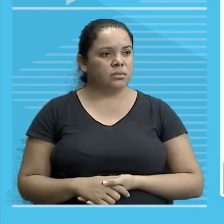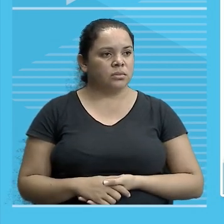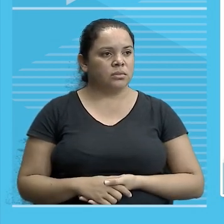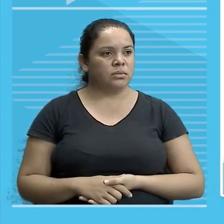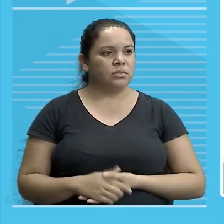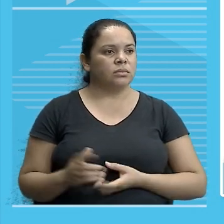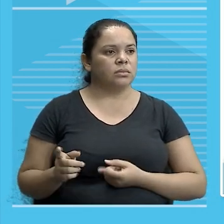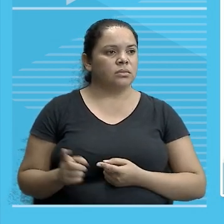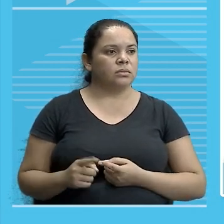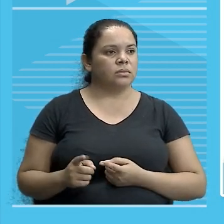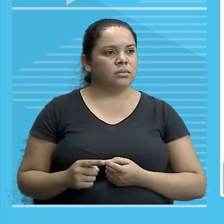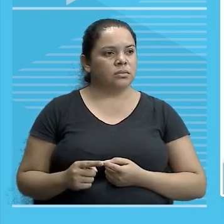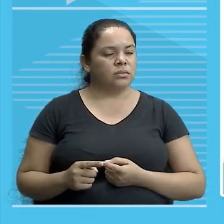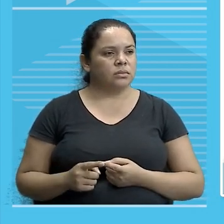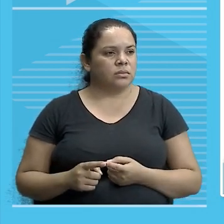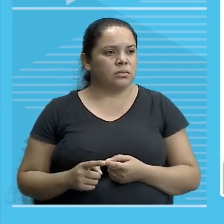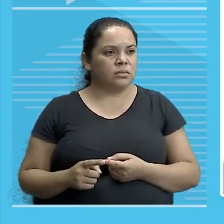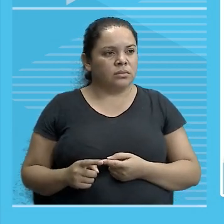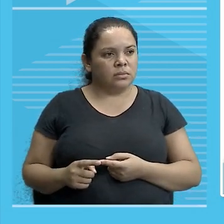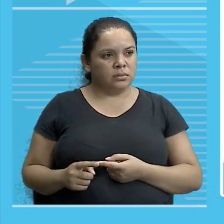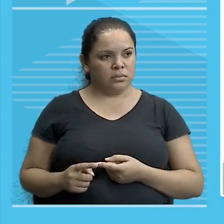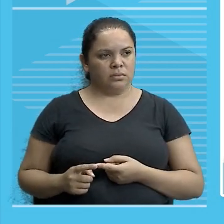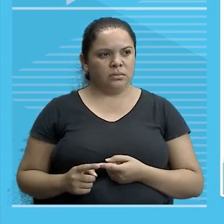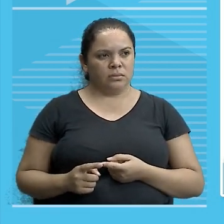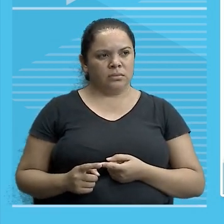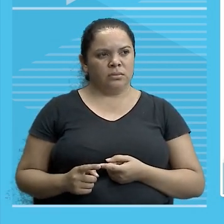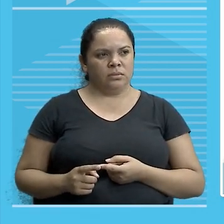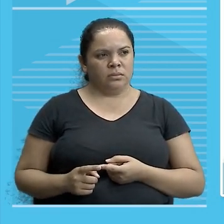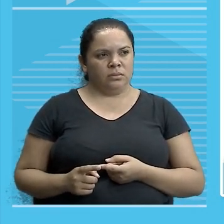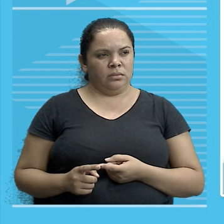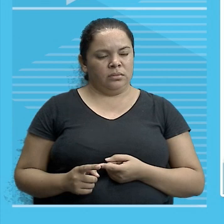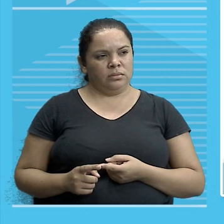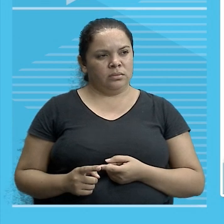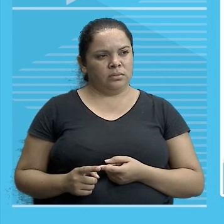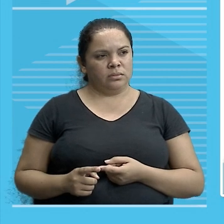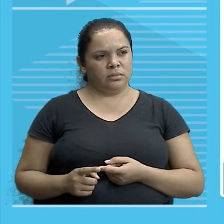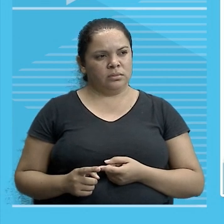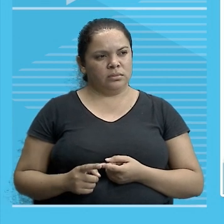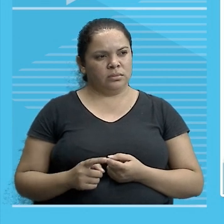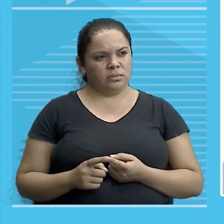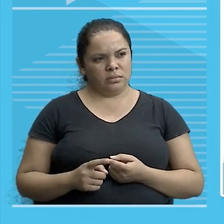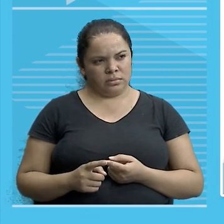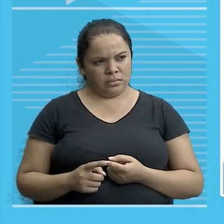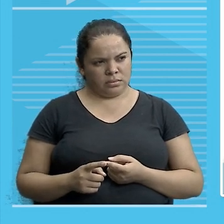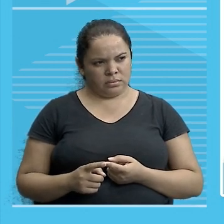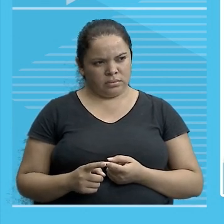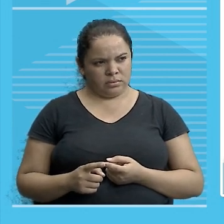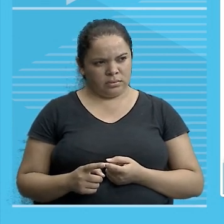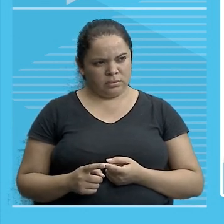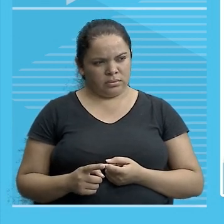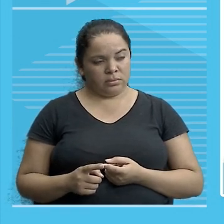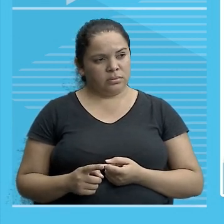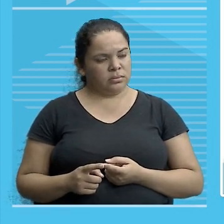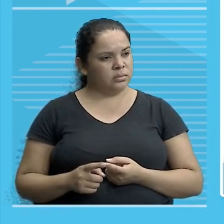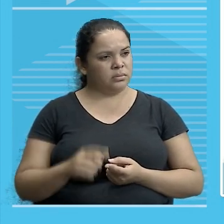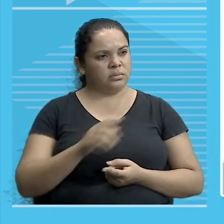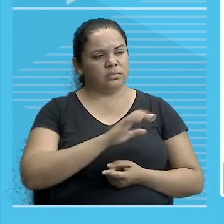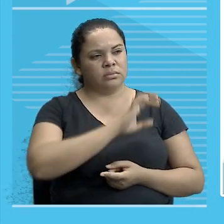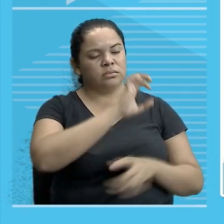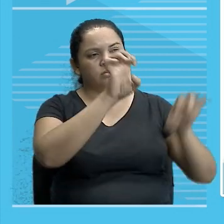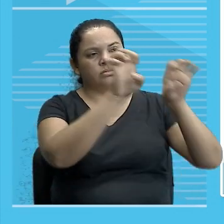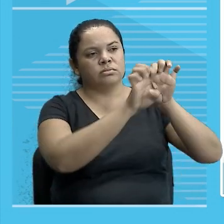aí intestino grosso. Cólon ascendente, cólon transverso, cólon descendente. Aí aqui você